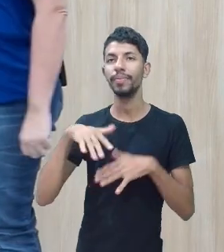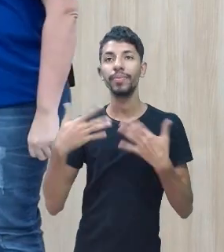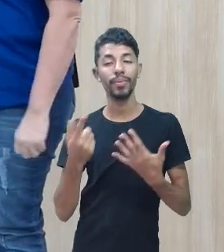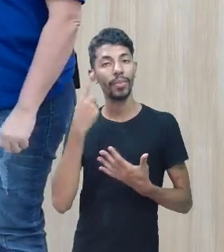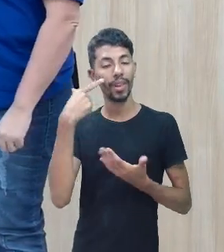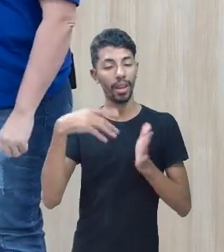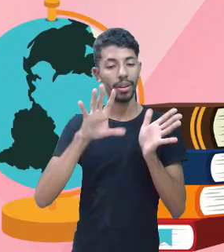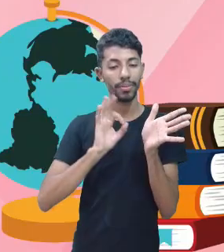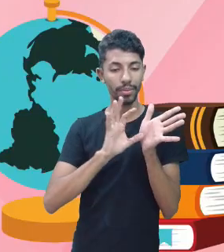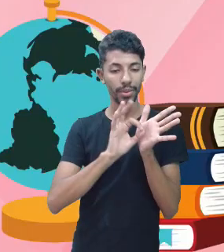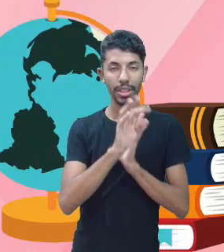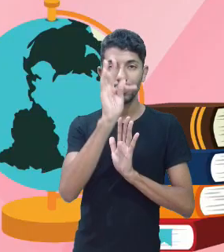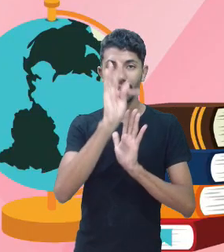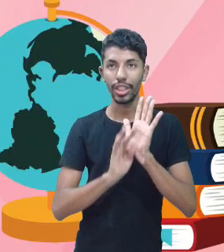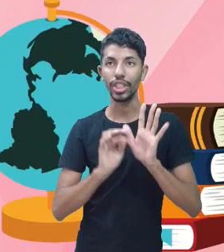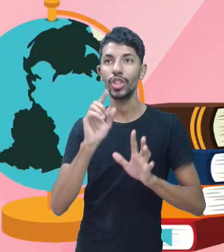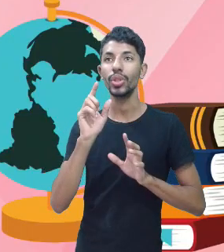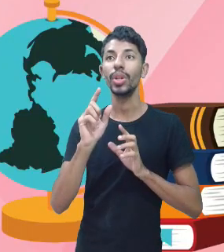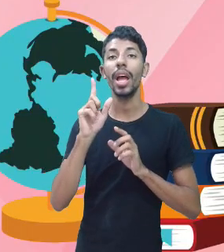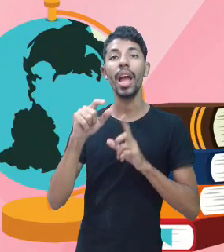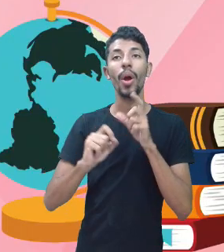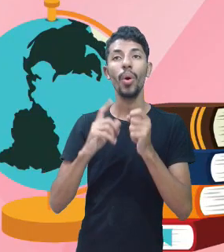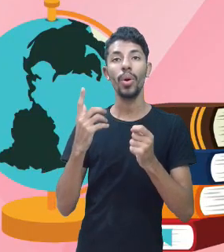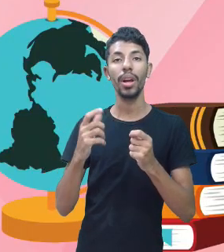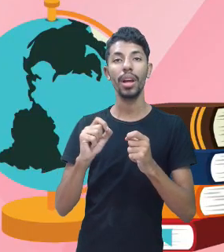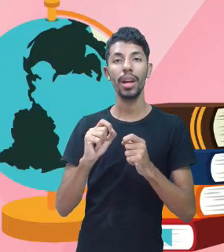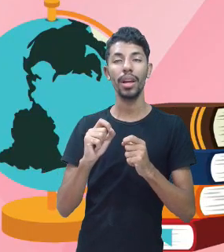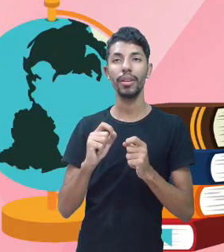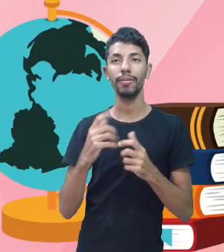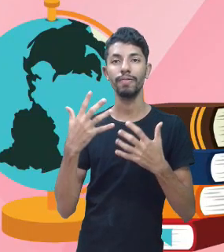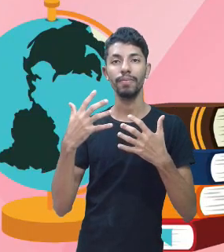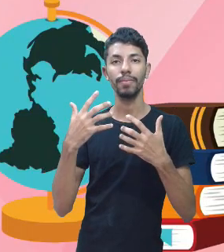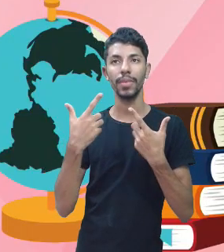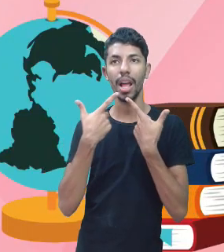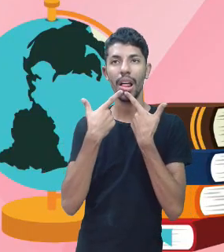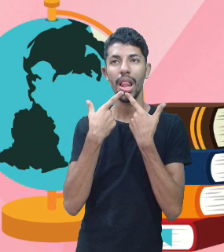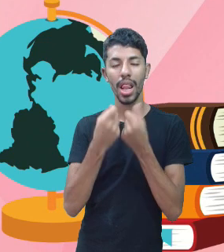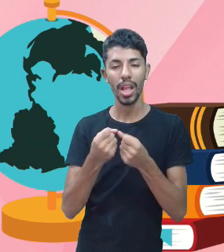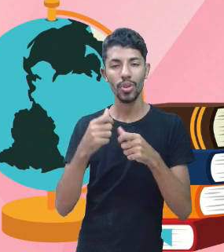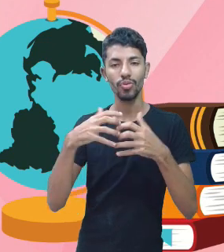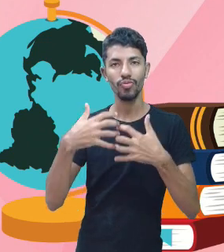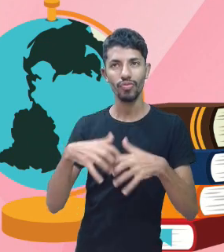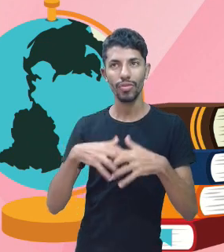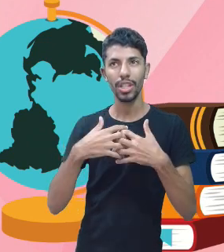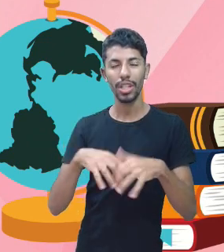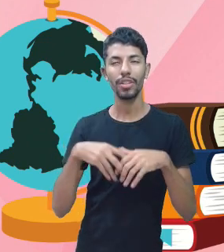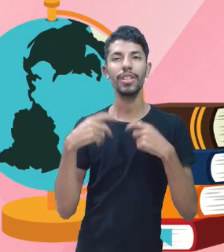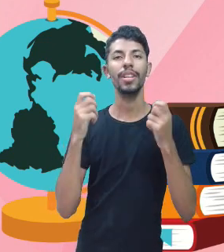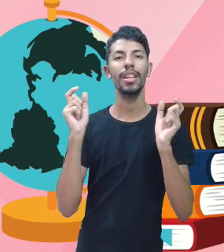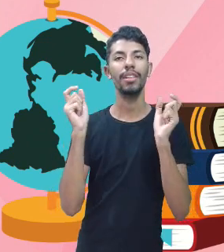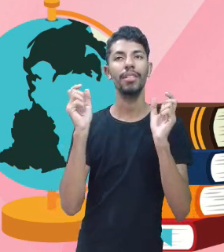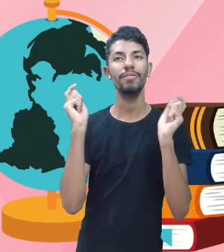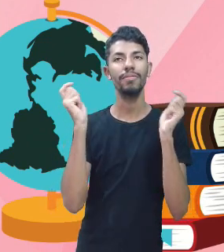textual, ela é o mecanismo linguístico que permite uma conexão